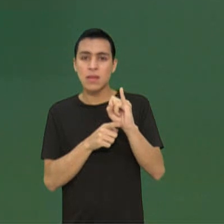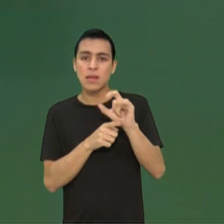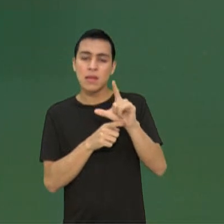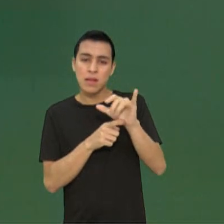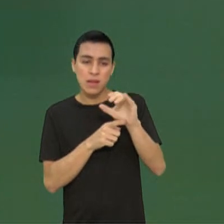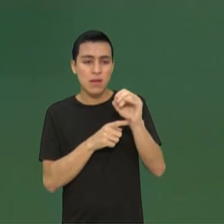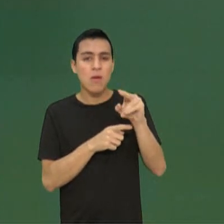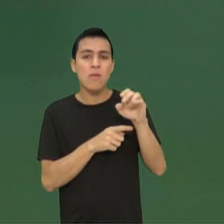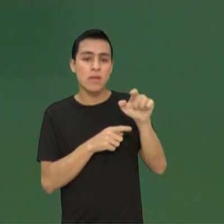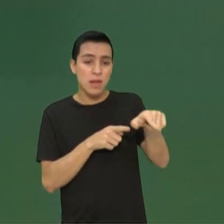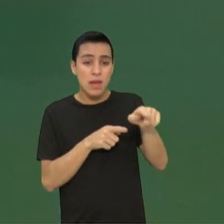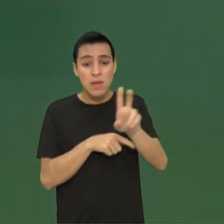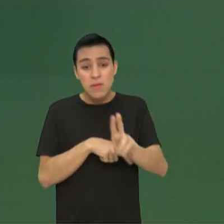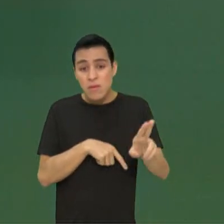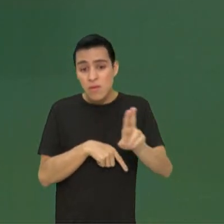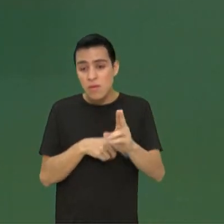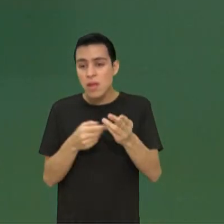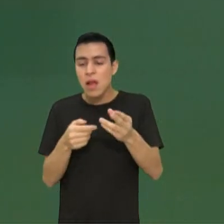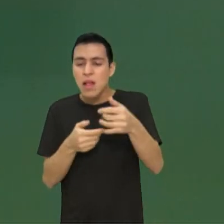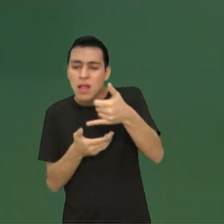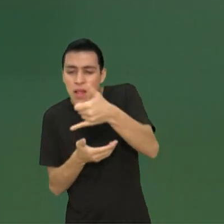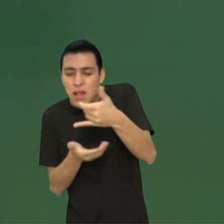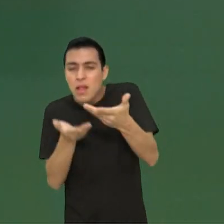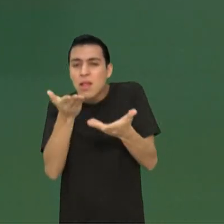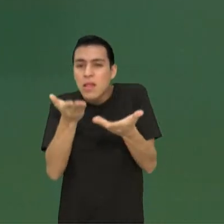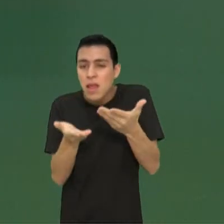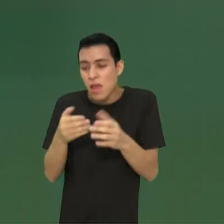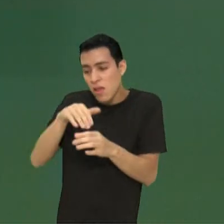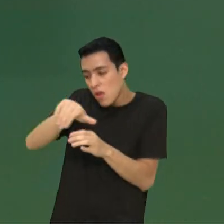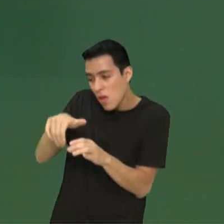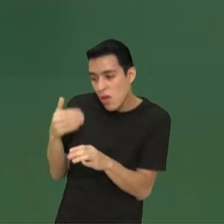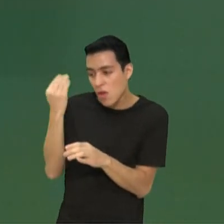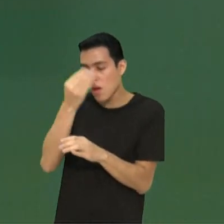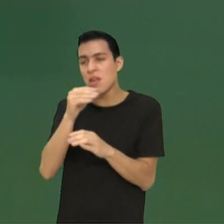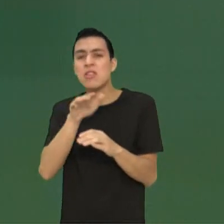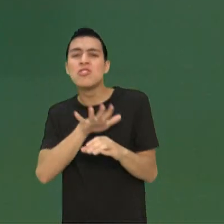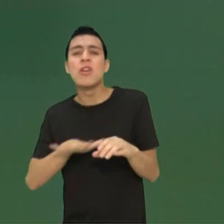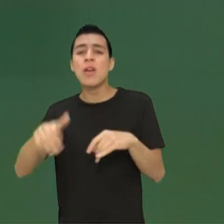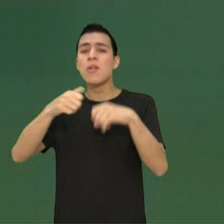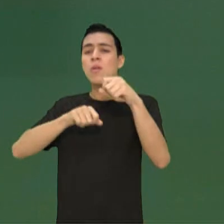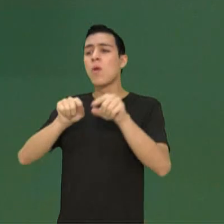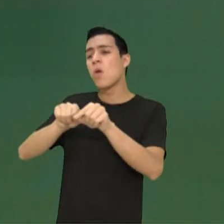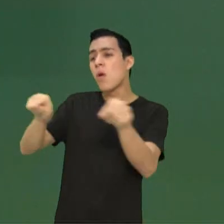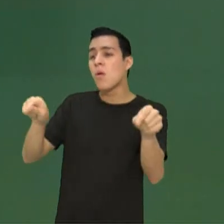para óleos leves usados na medicina, em cosméticos e na indústria em geral.